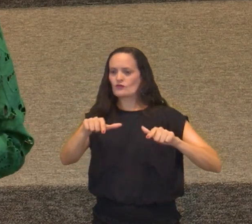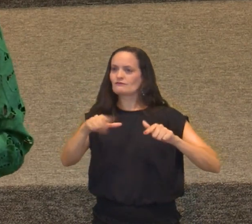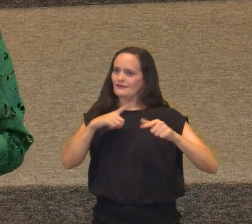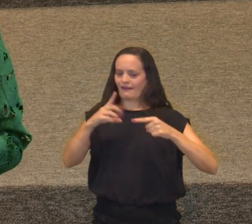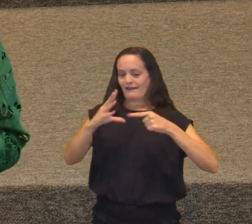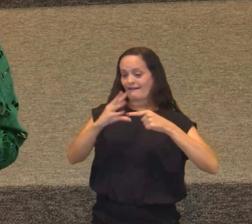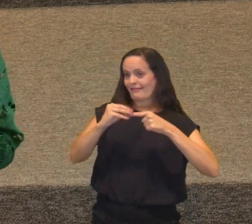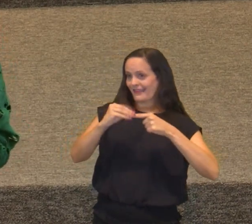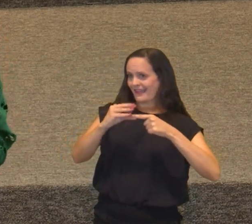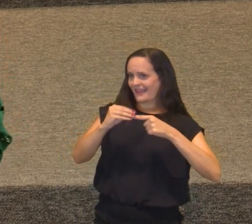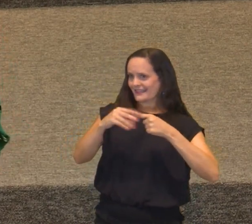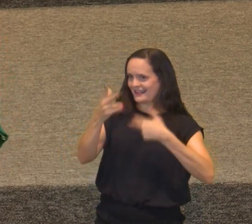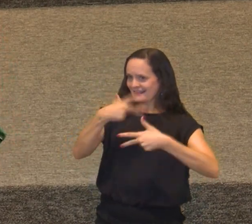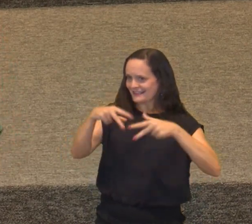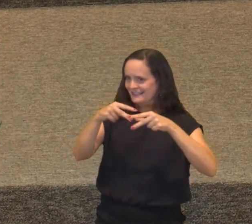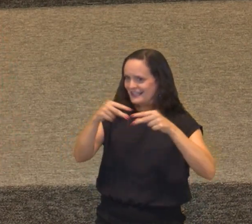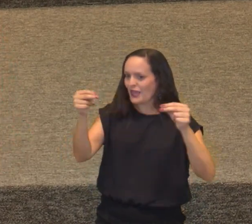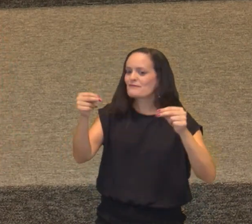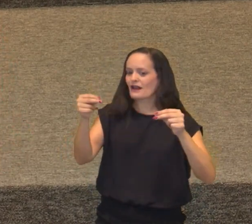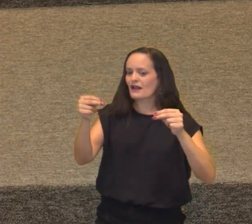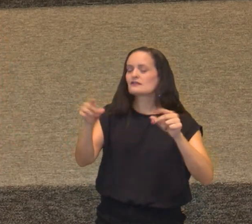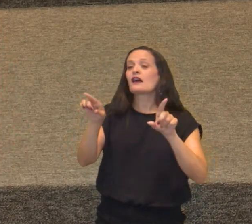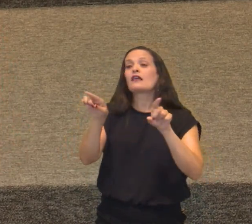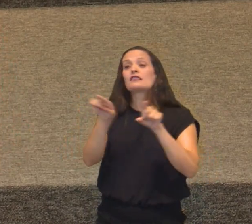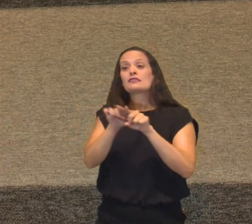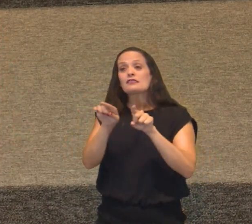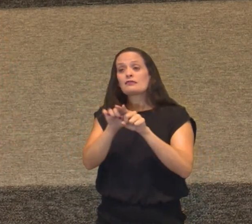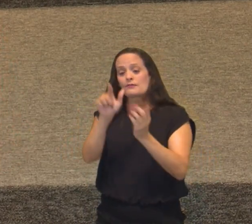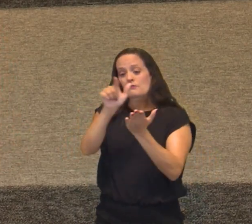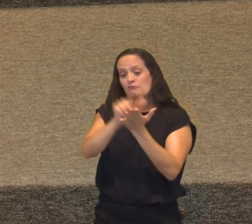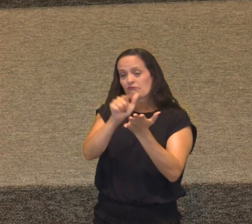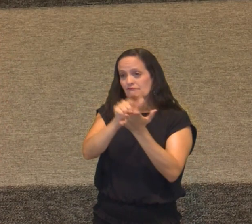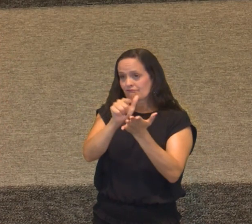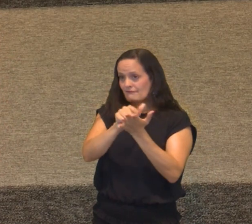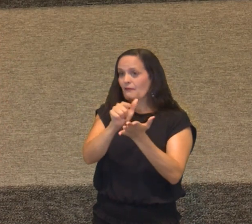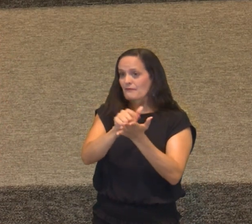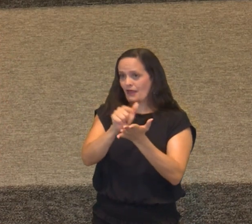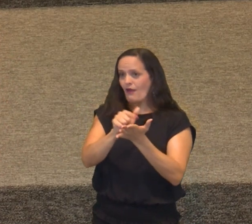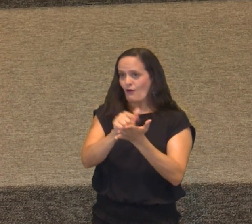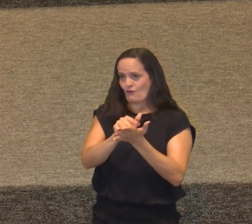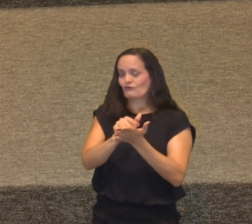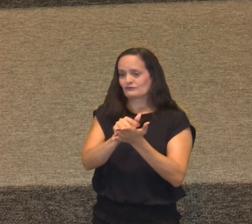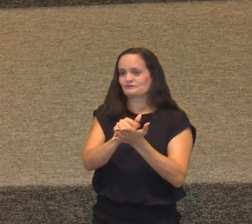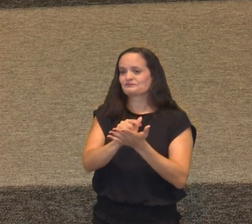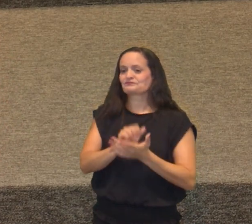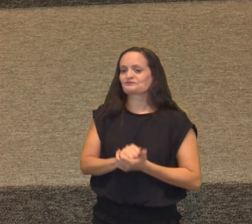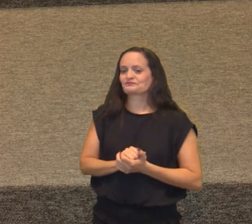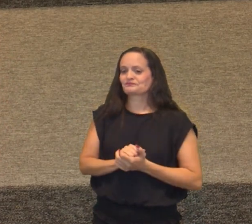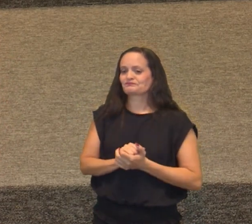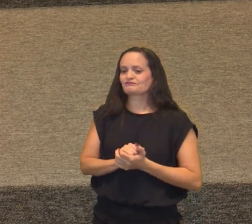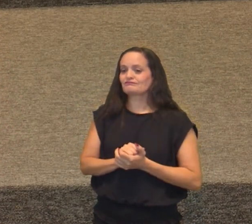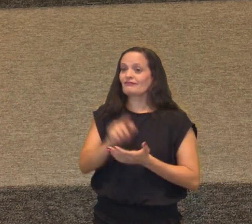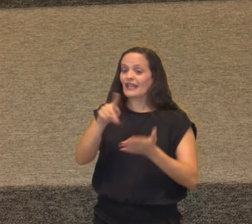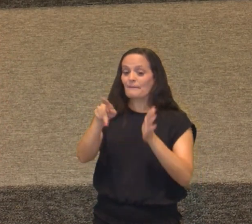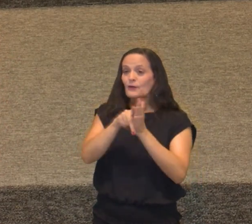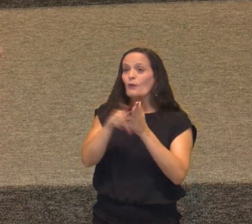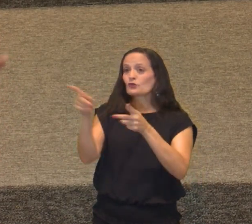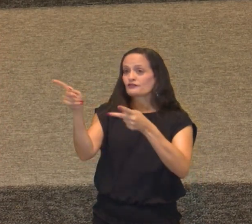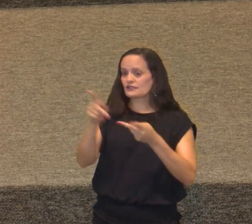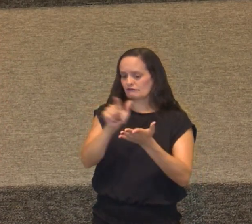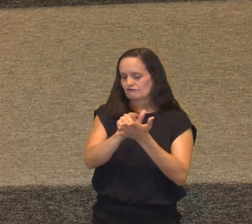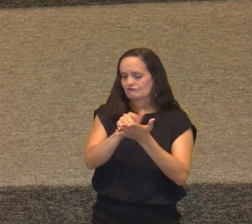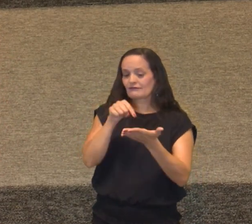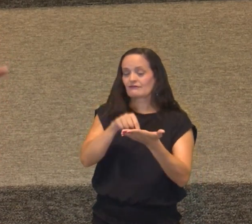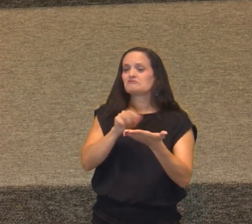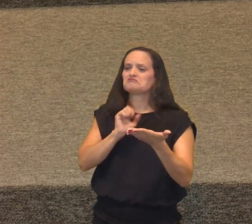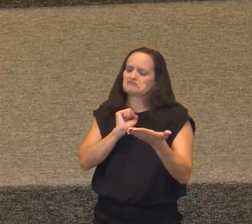que é uma pequena e singela lembrança nossa para você, e o mais importante, o cartão do visitante, no qual